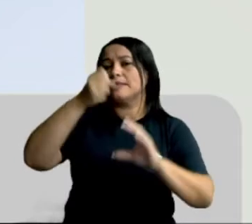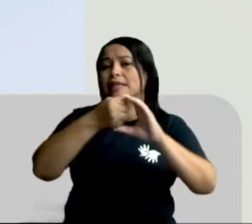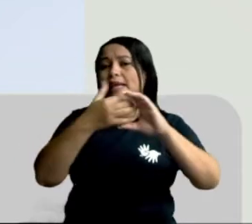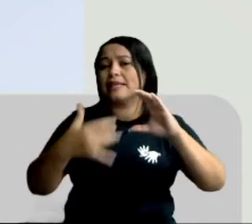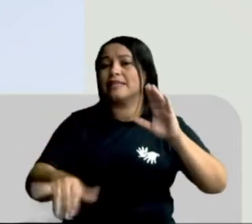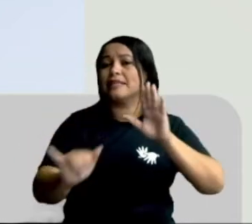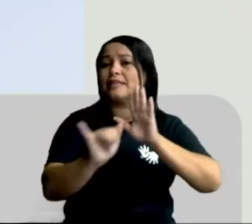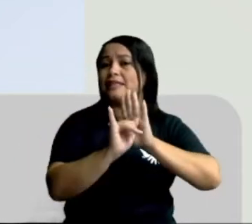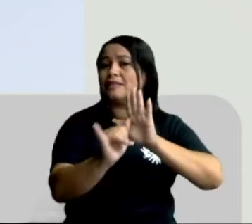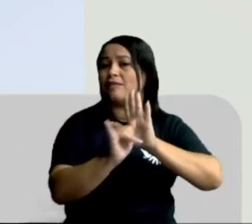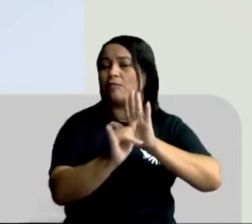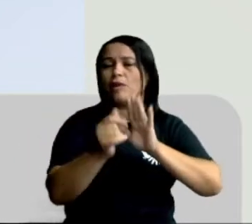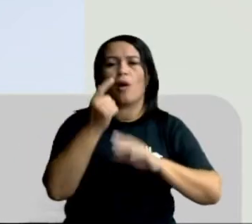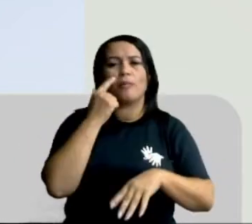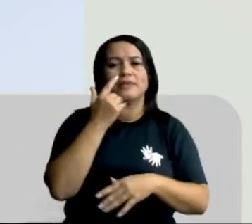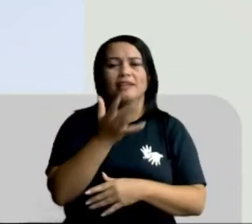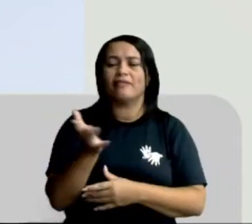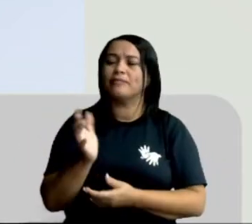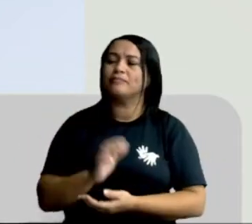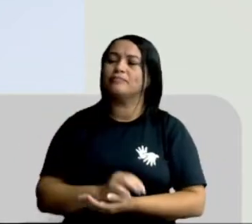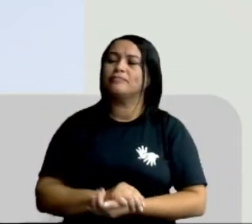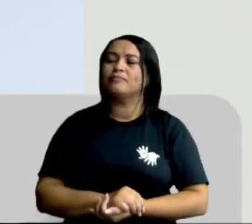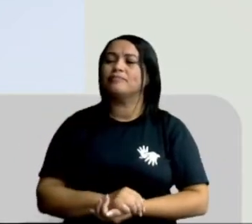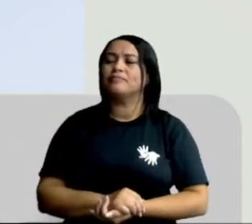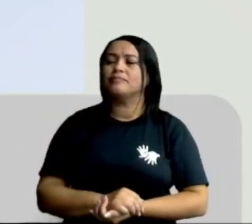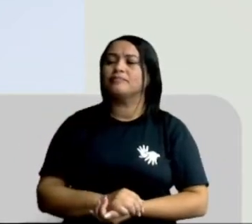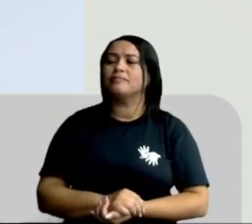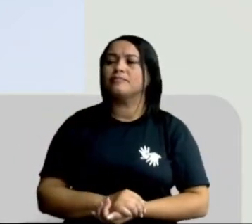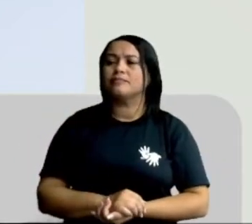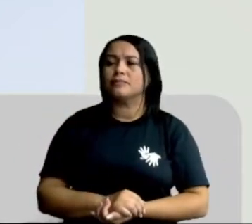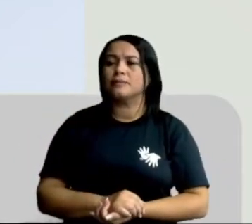das fábulas. Olha só.